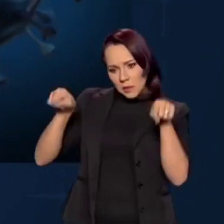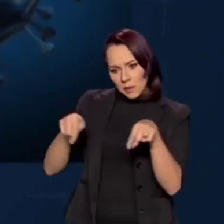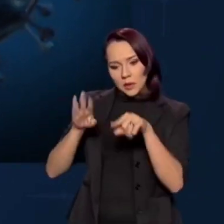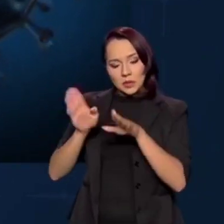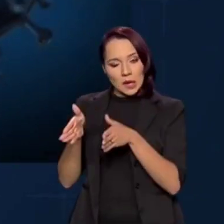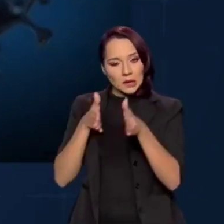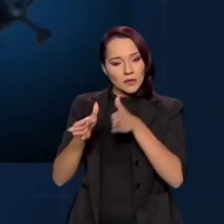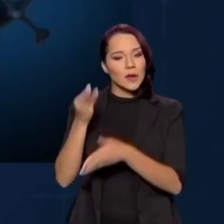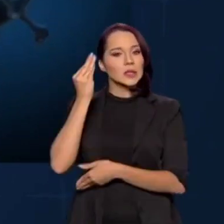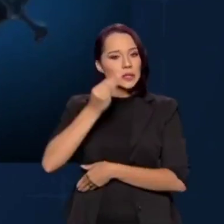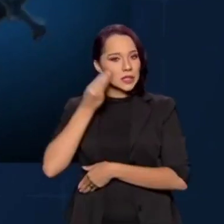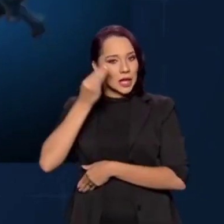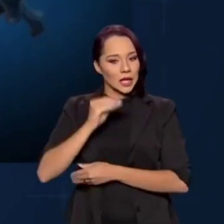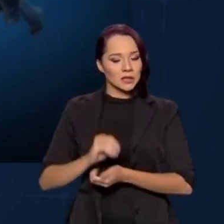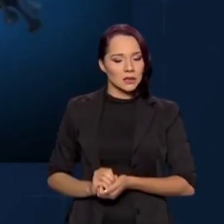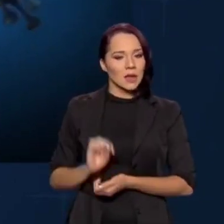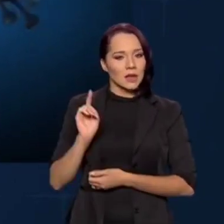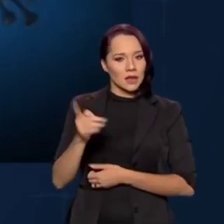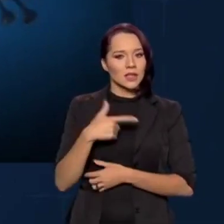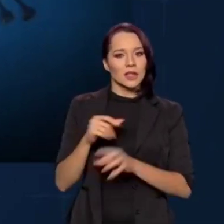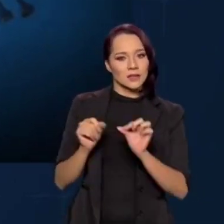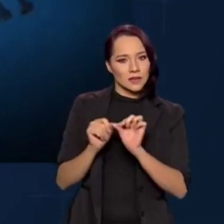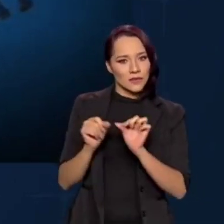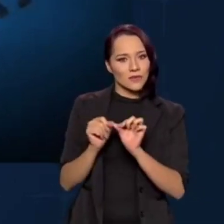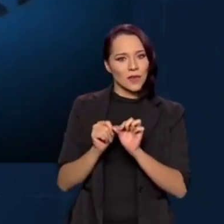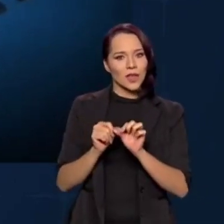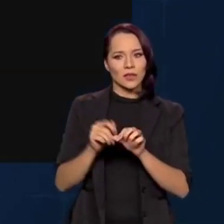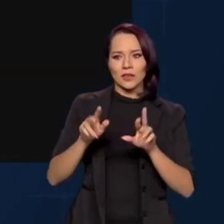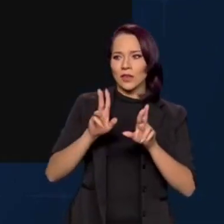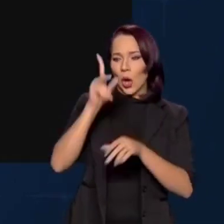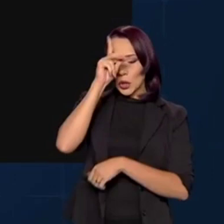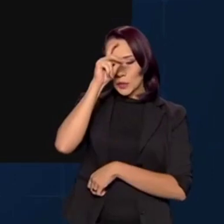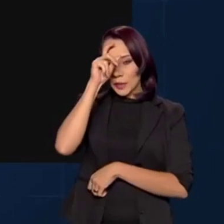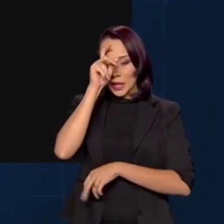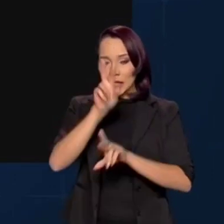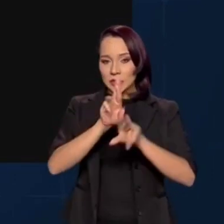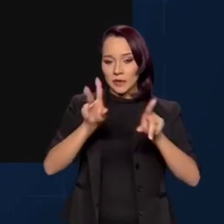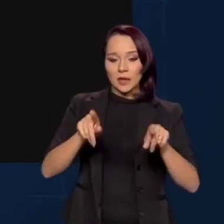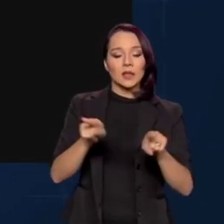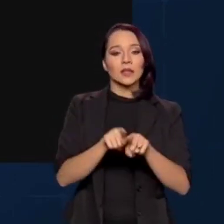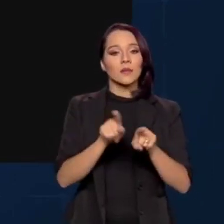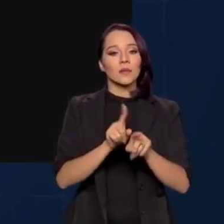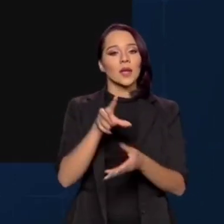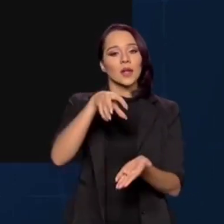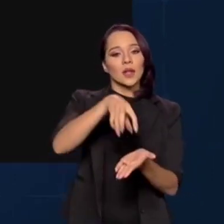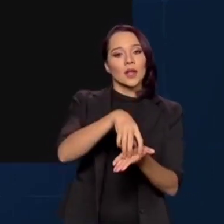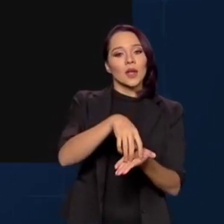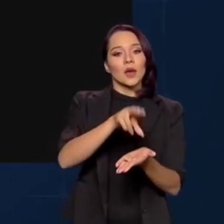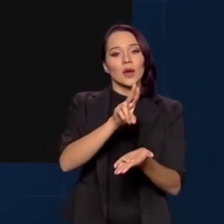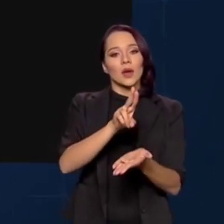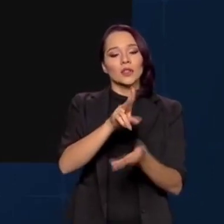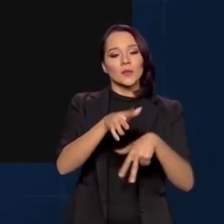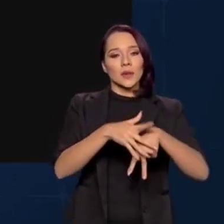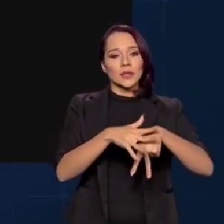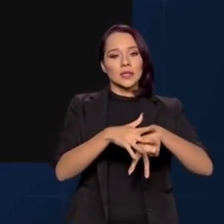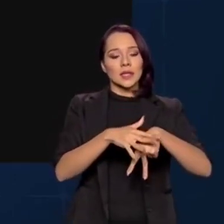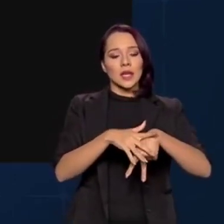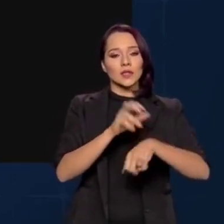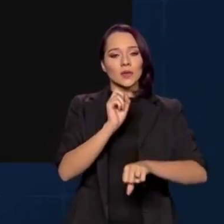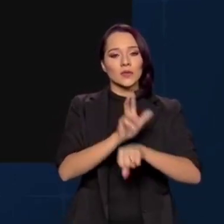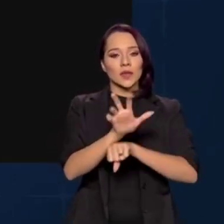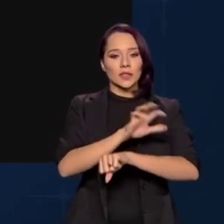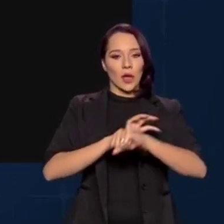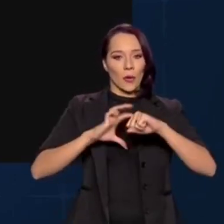em fase de testes, que estão sendo realizados em redes de hospitais e em unidades de atendimento a pacientes com o vírus